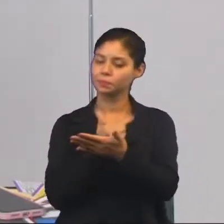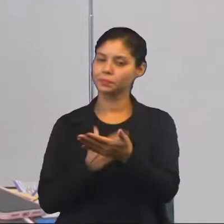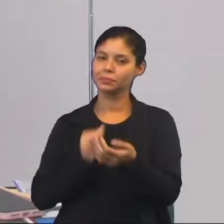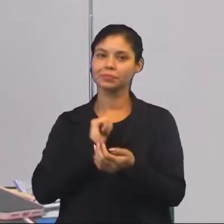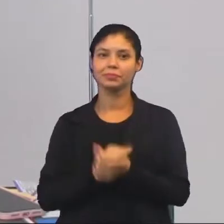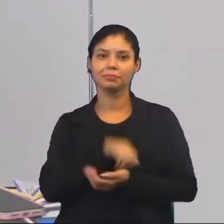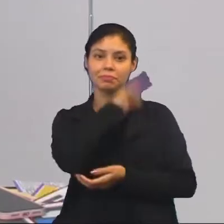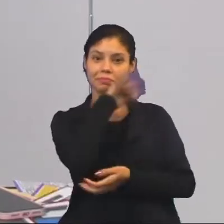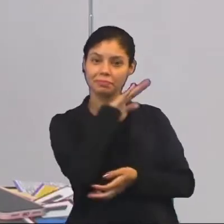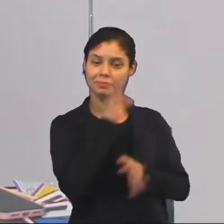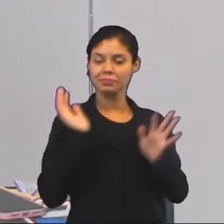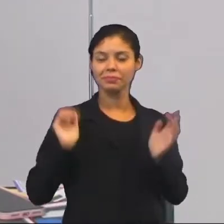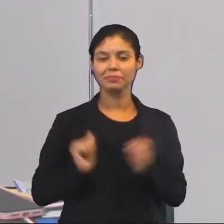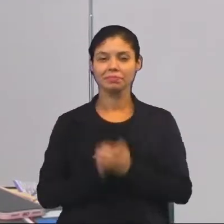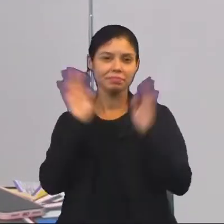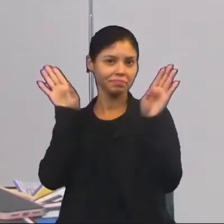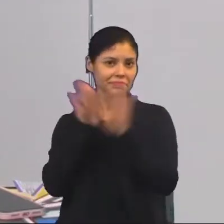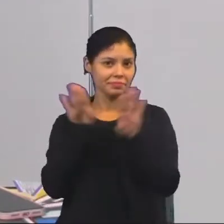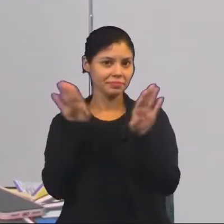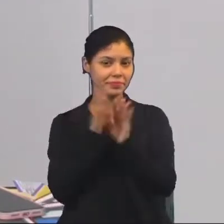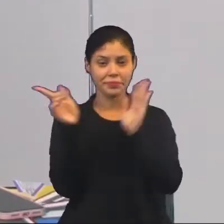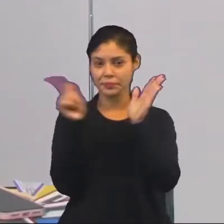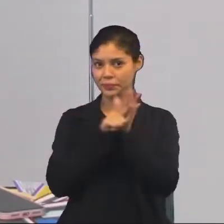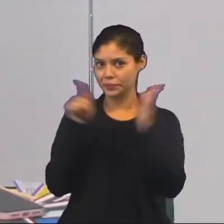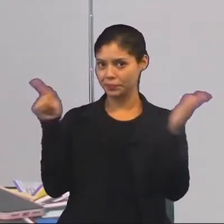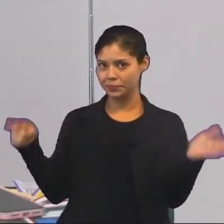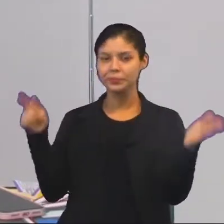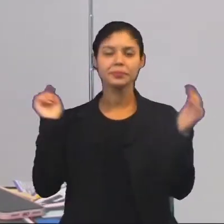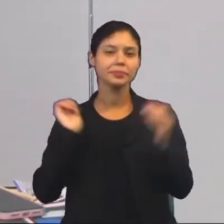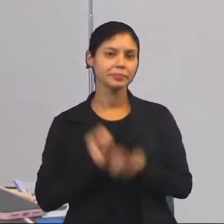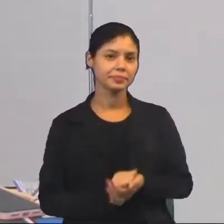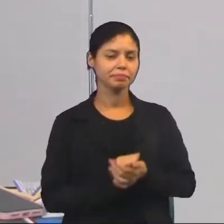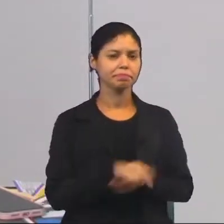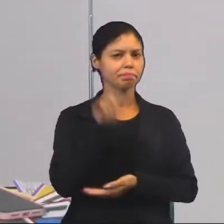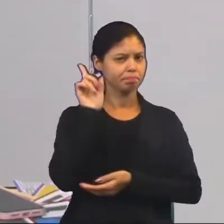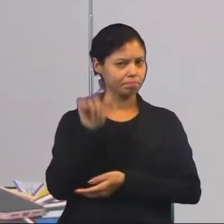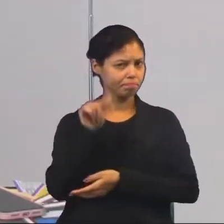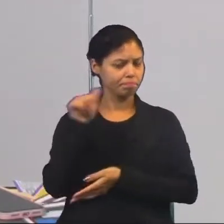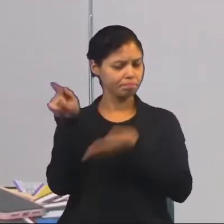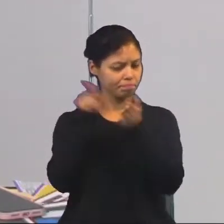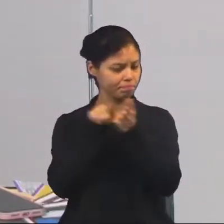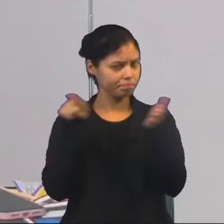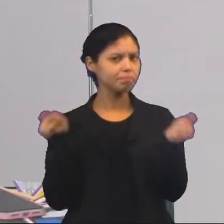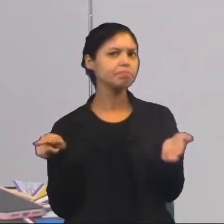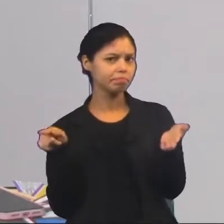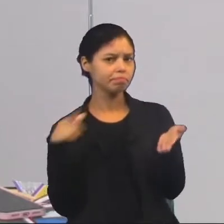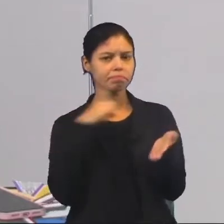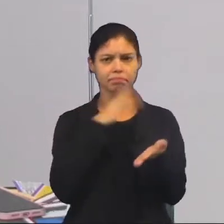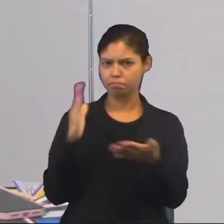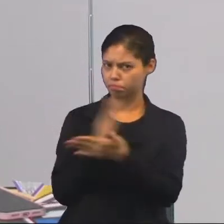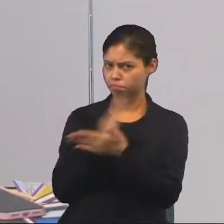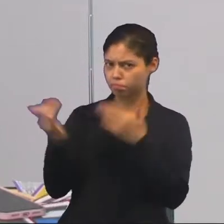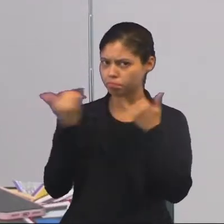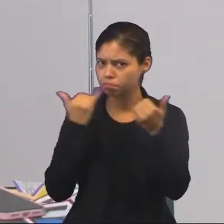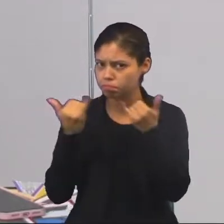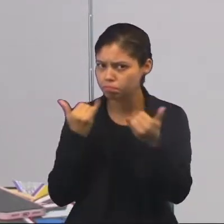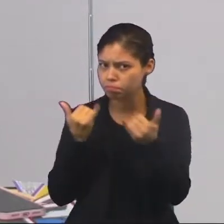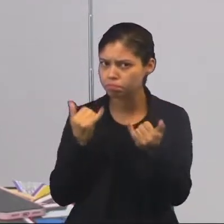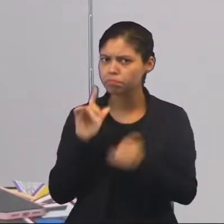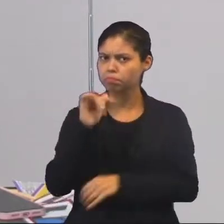animado, você pode assistir a um jornal. Será que no jornal, crianças, tem alguma